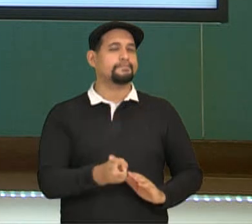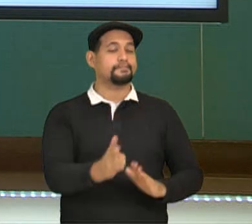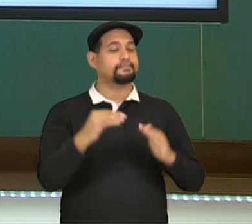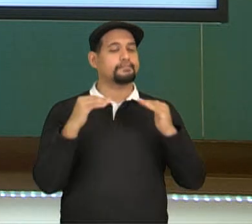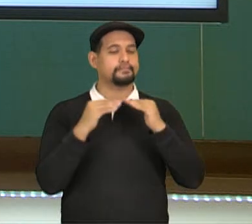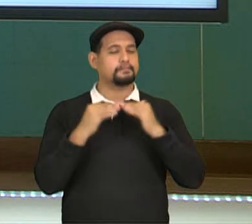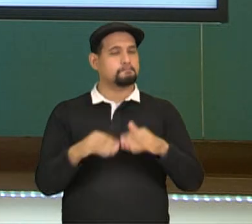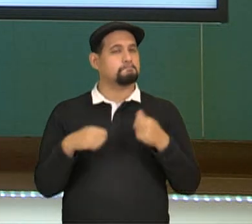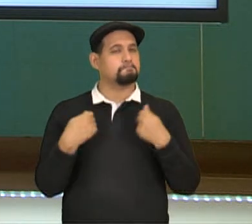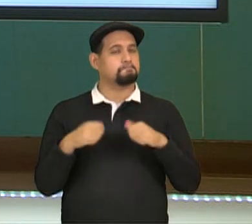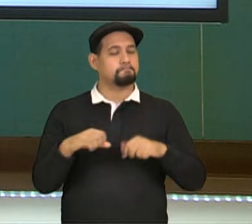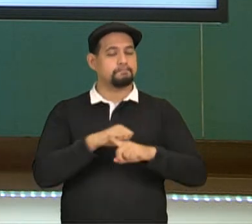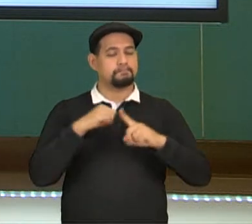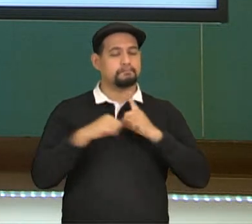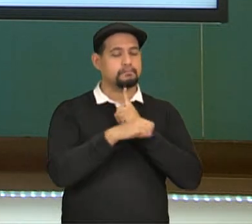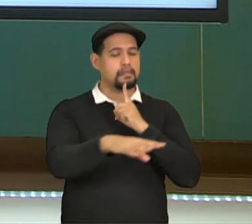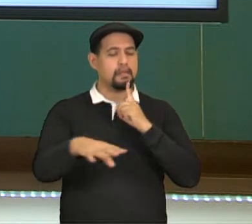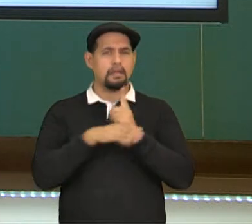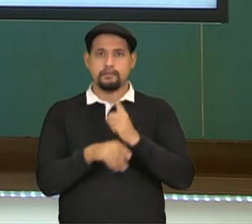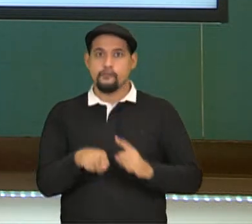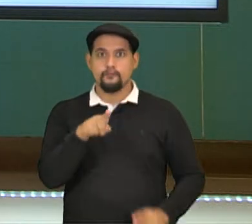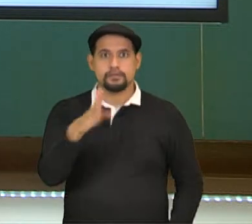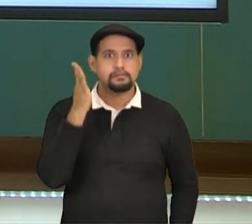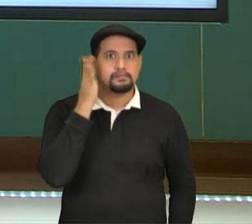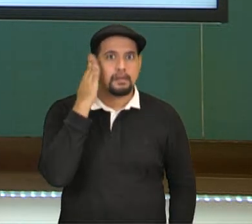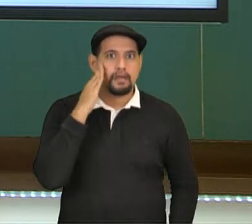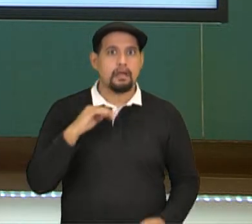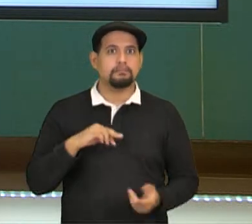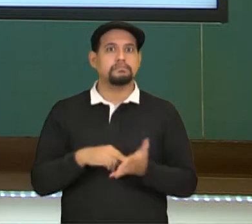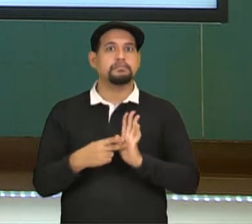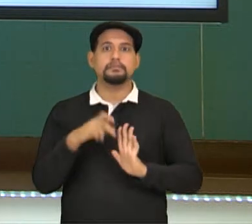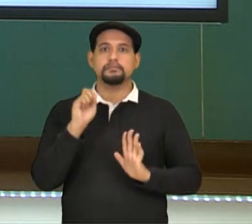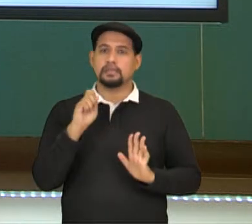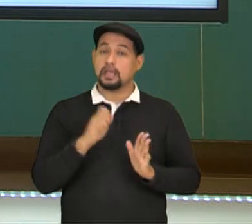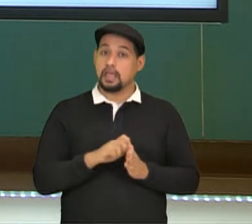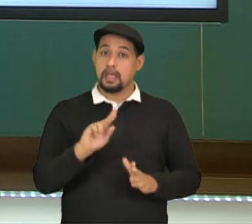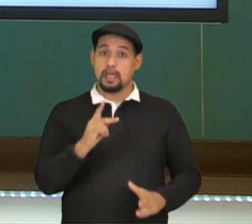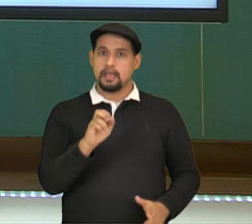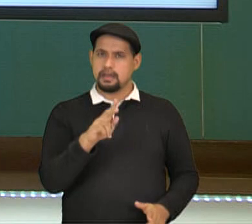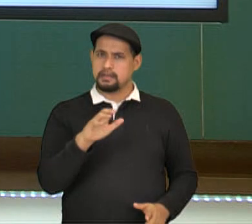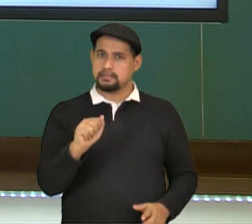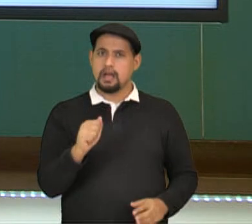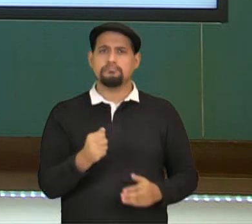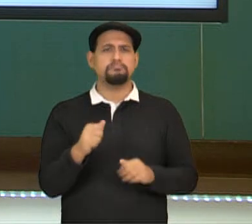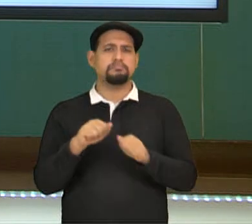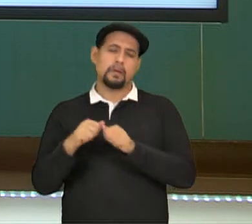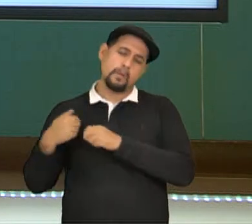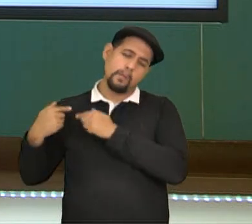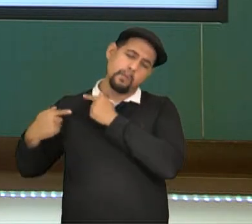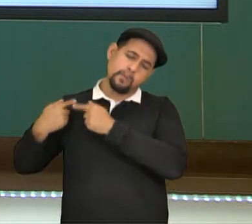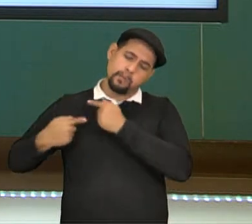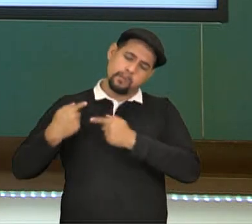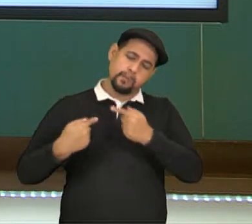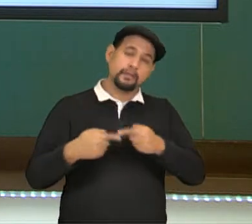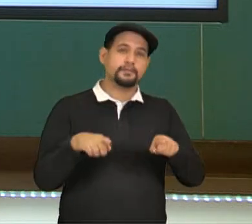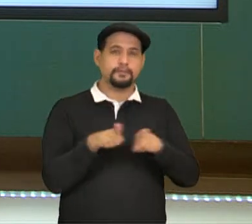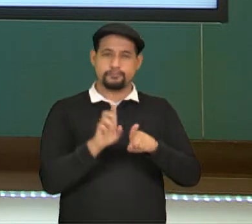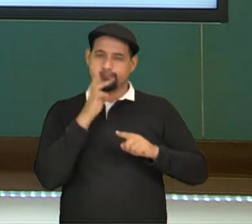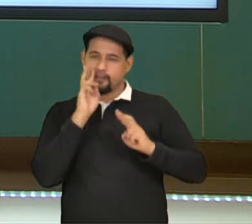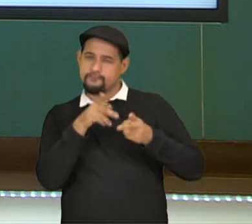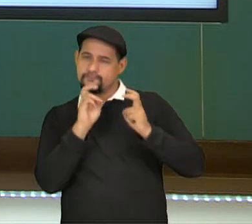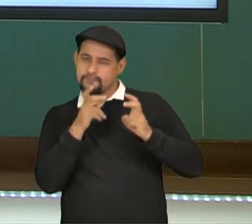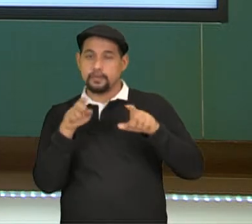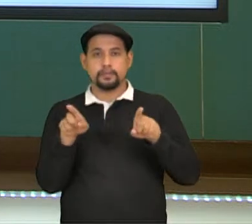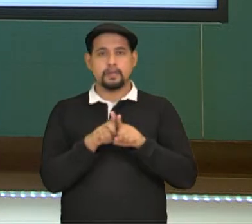com as necessidades da sociedade. Vocês sabiam que isso é uma herança do Império Bizantino? Inclusive do nosso querido ali que a gente viu,